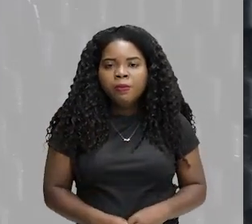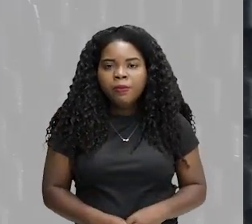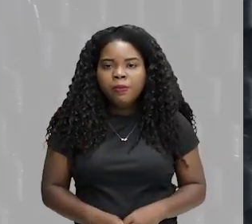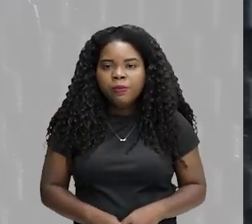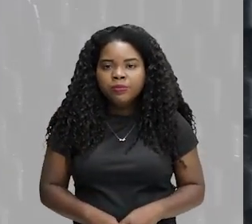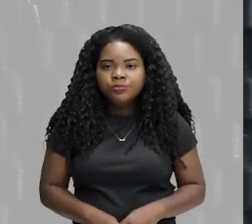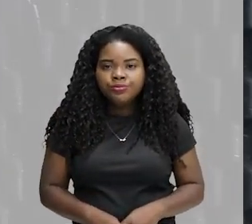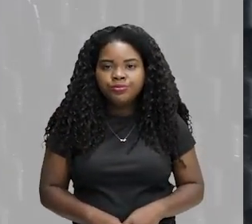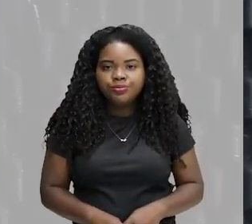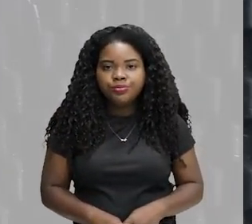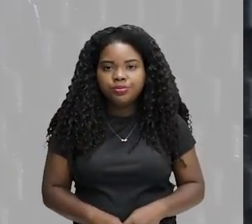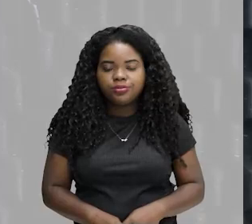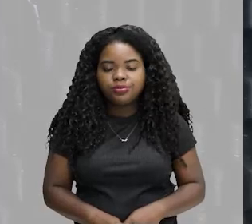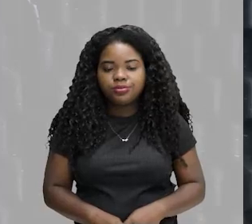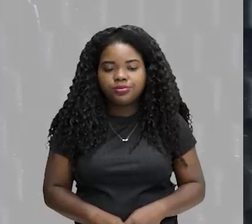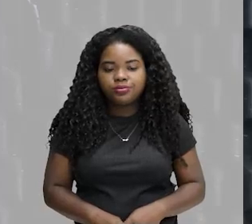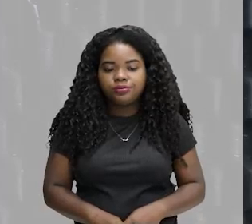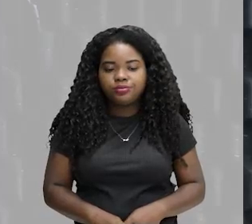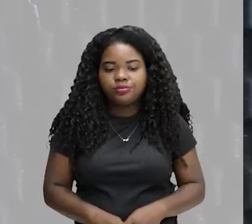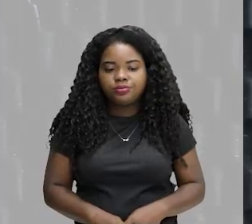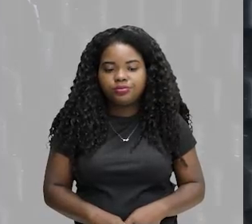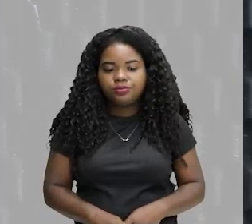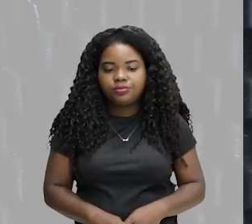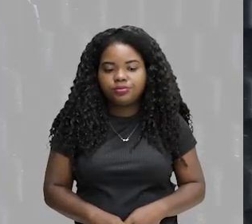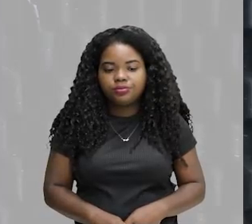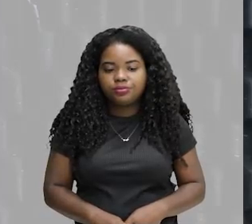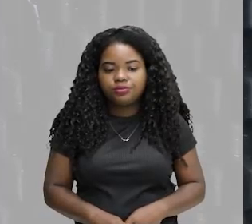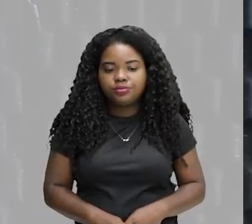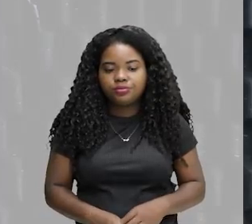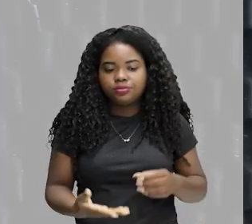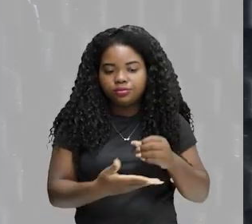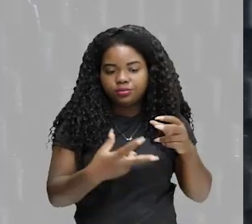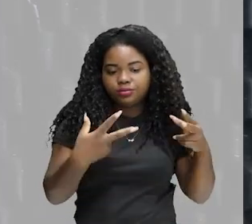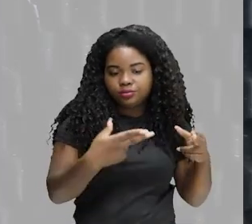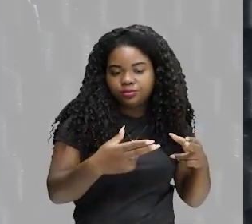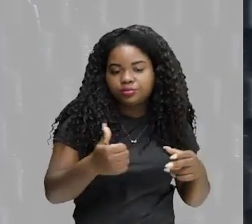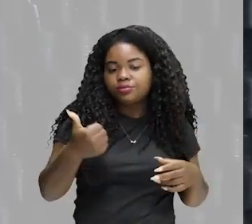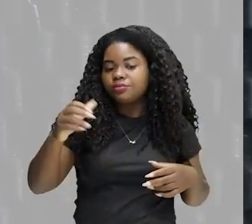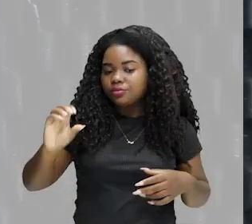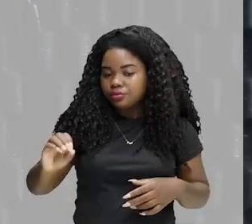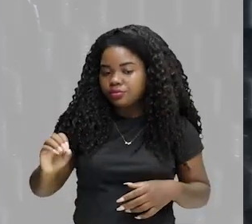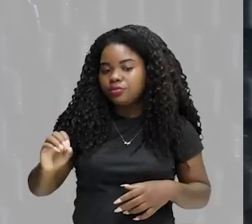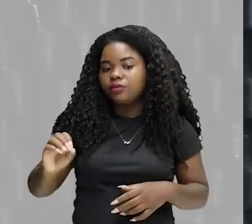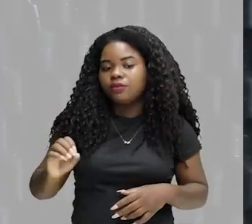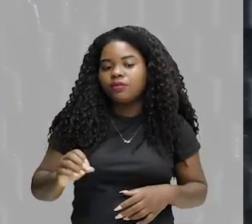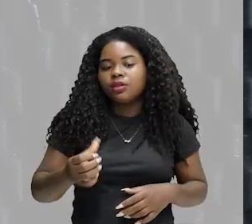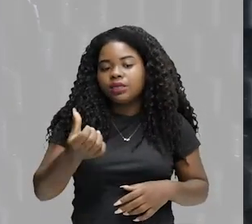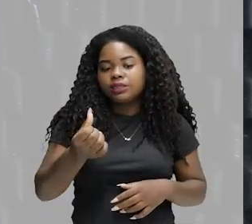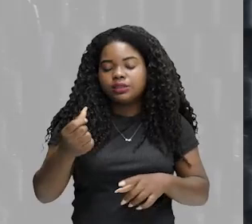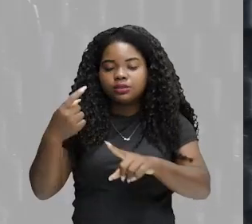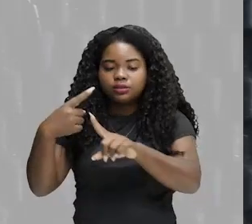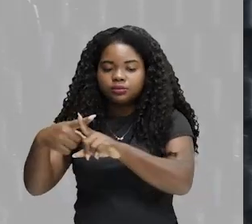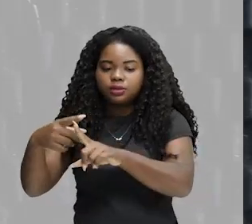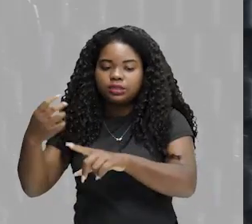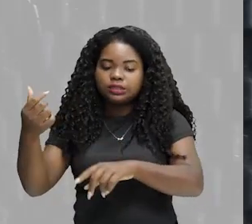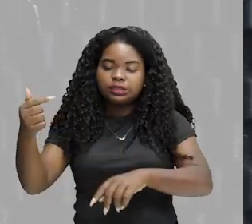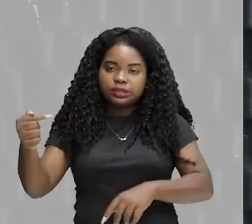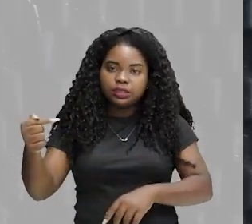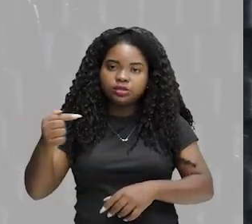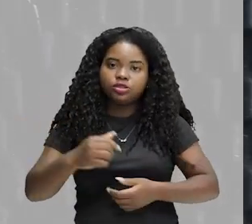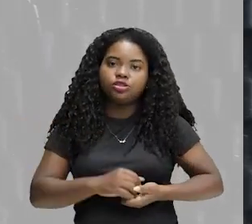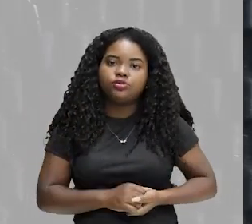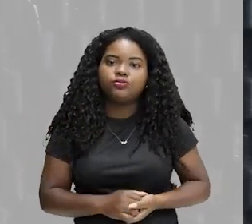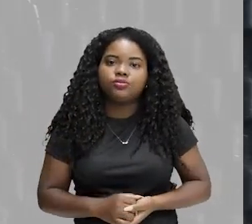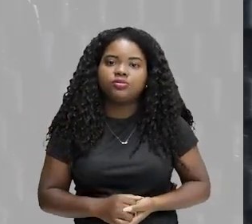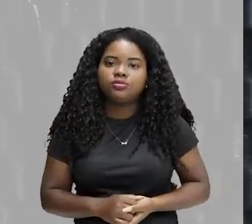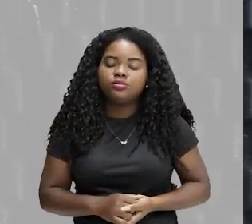10 elevado a menos 7. Multiplicação de potência de mesma base. O que a gente faz? Repete a base e somos expoentes. Eu tenho